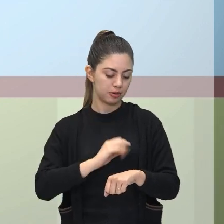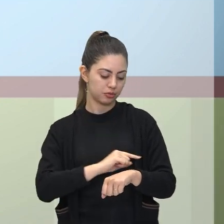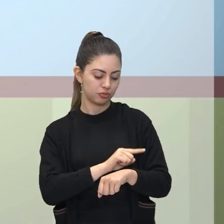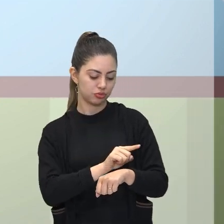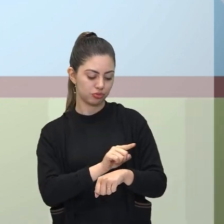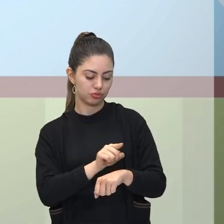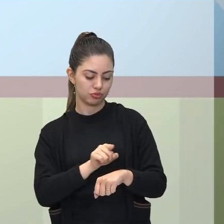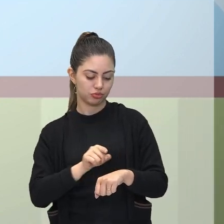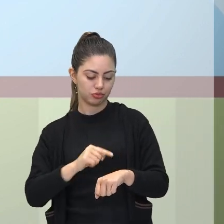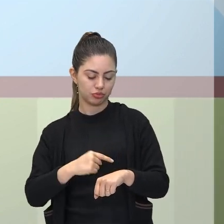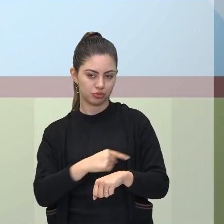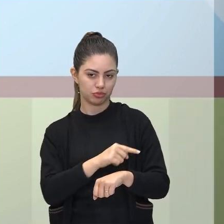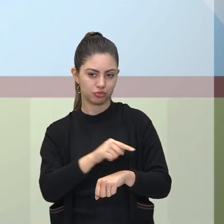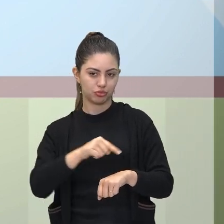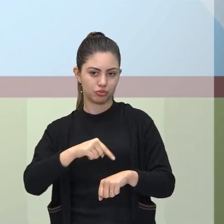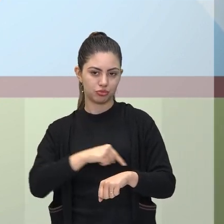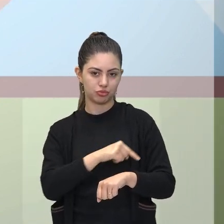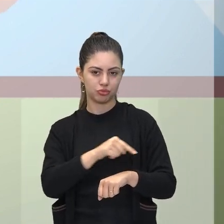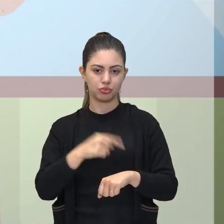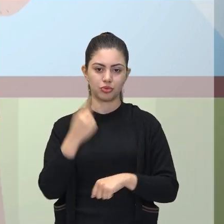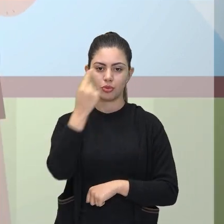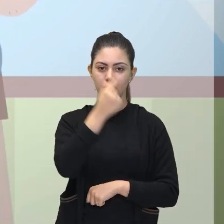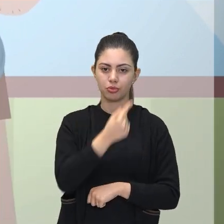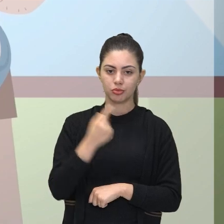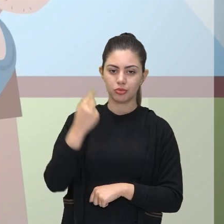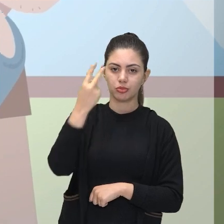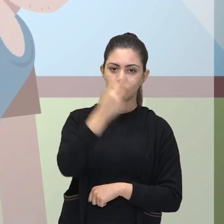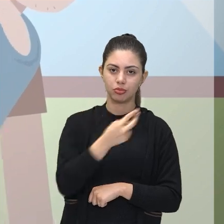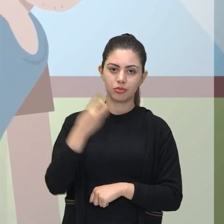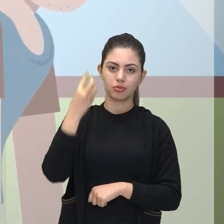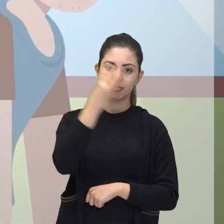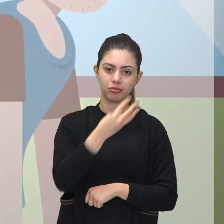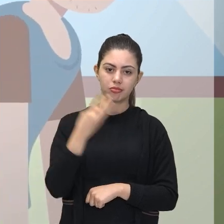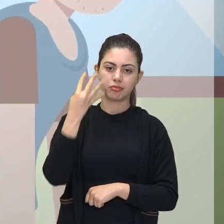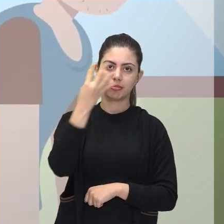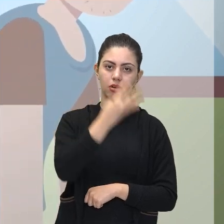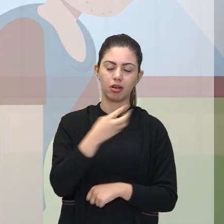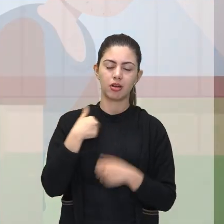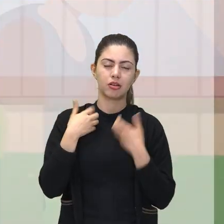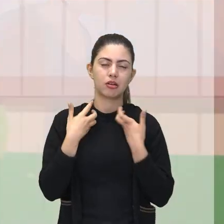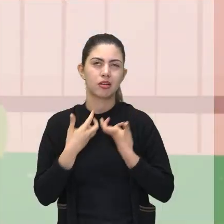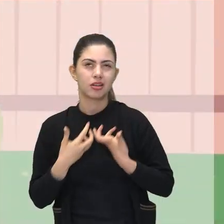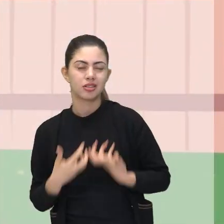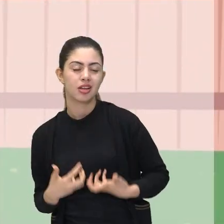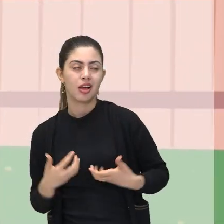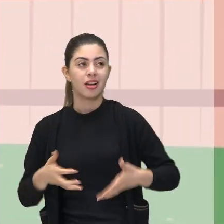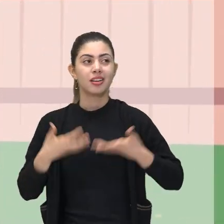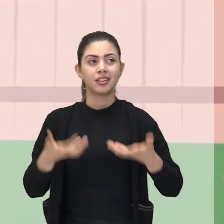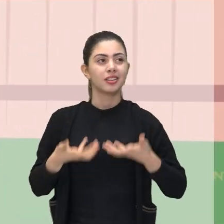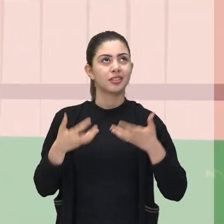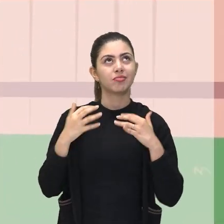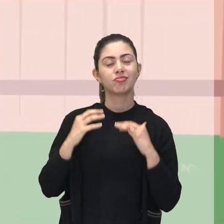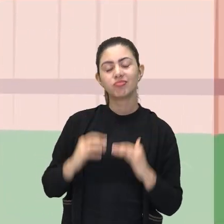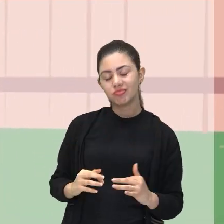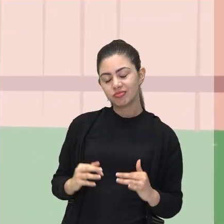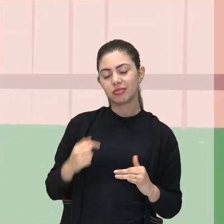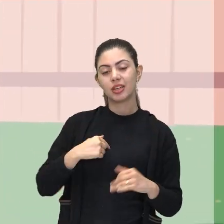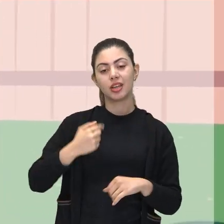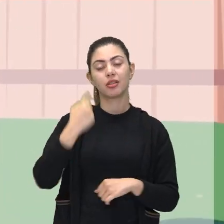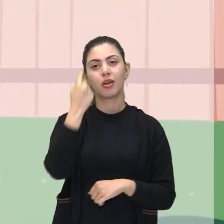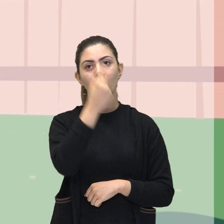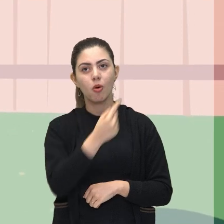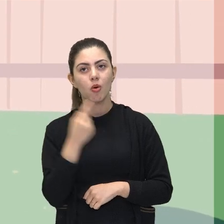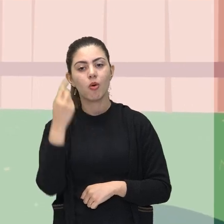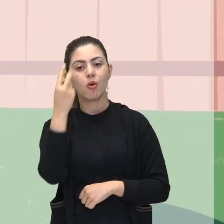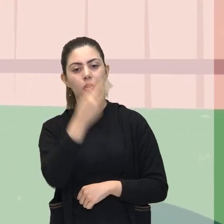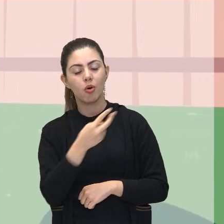não atrasa, não demora, que já estou muito cansado. Já perdi toda a alegria de fazer meu tic-tac,